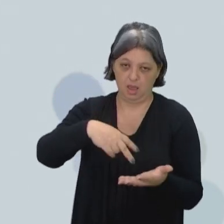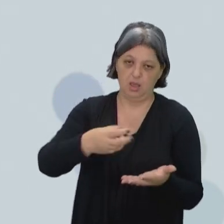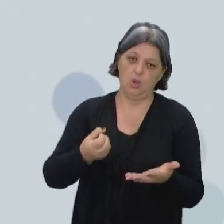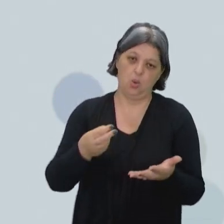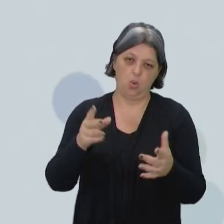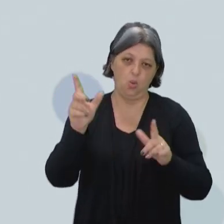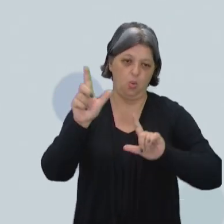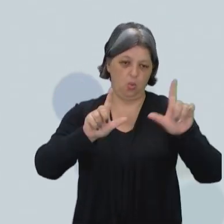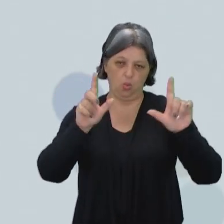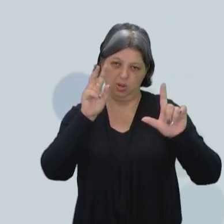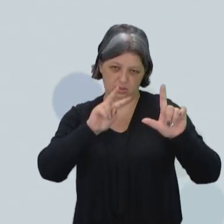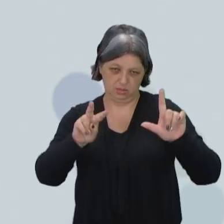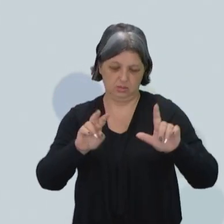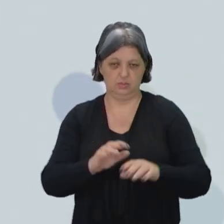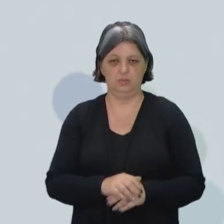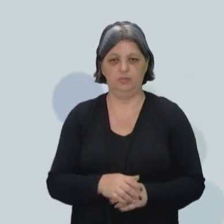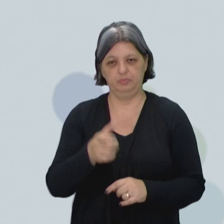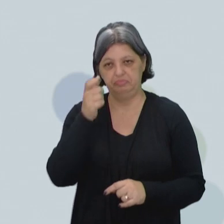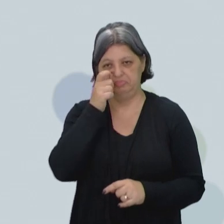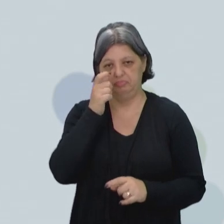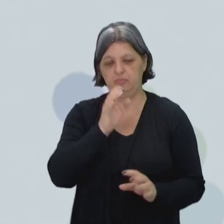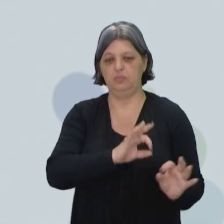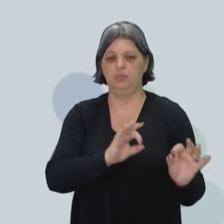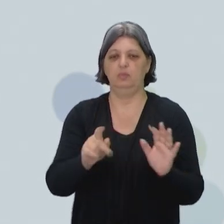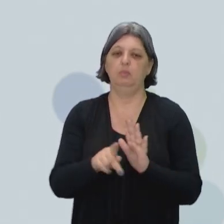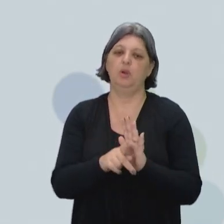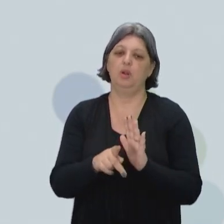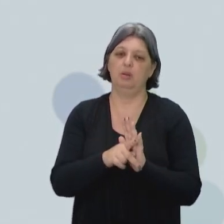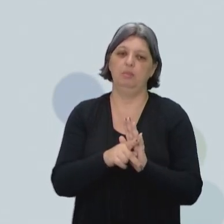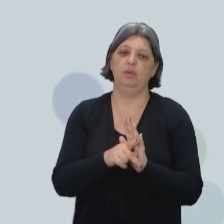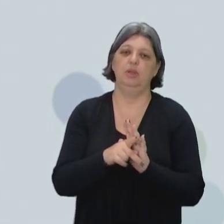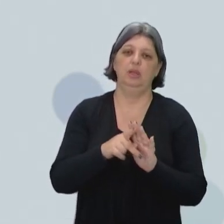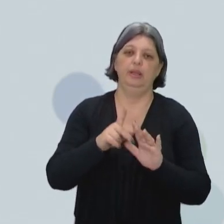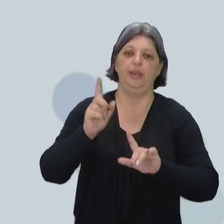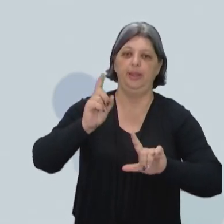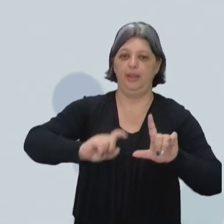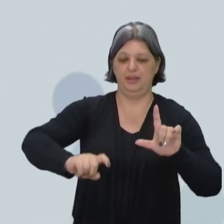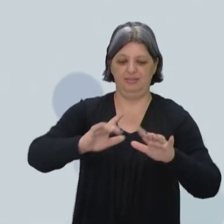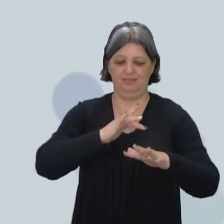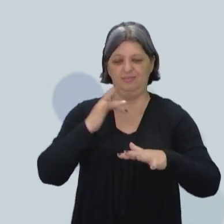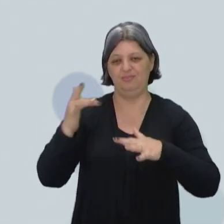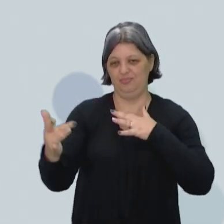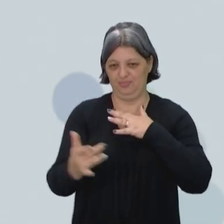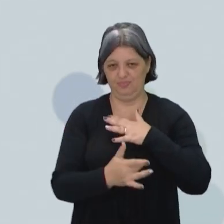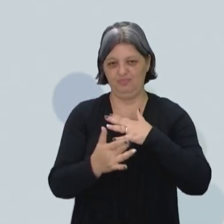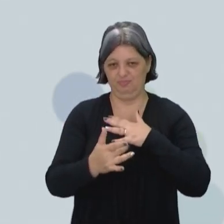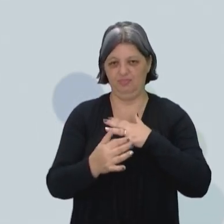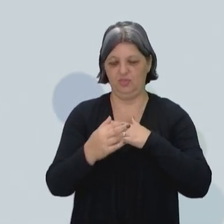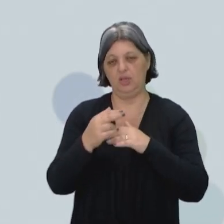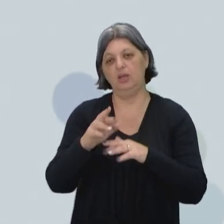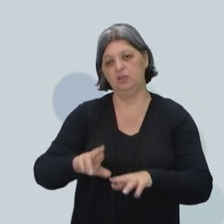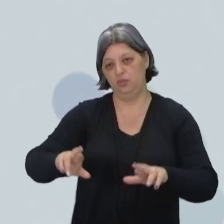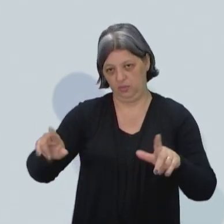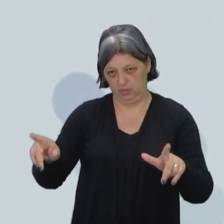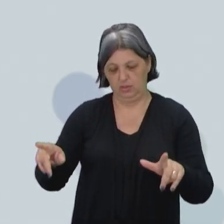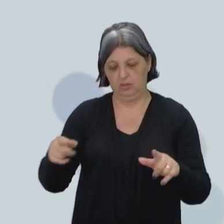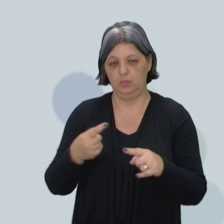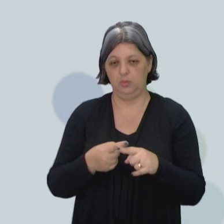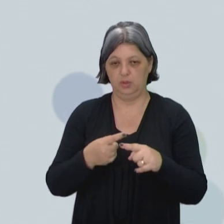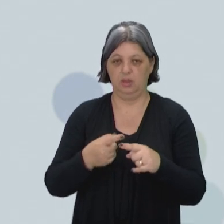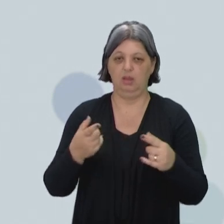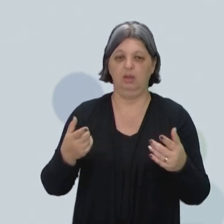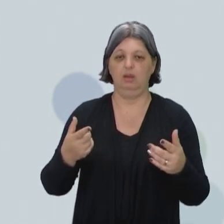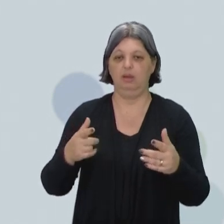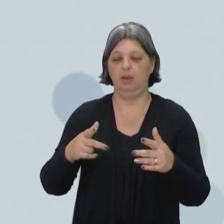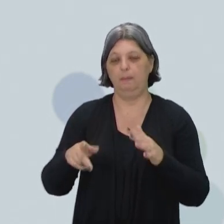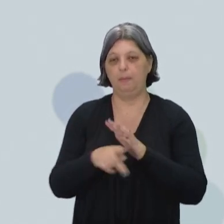a gente está falando do tradicional, a gente vai deixar um pouquinho das mídias digitais de fora, porque a mídia digital já está dentro do jornalismo mais contemporâneo,